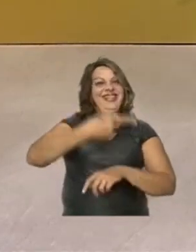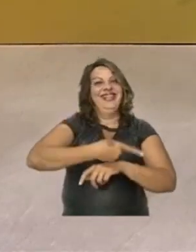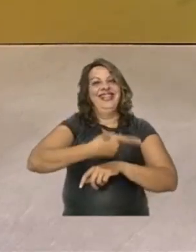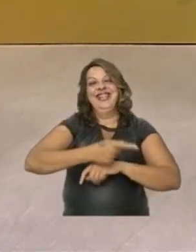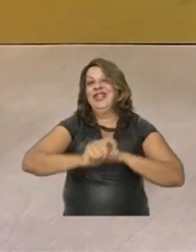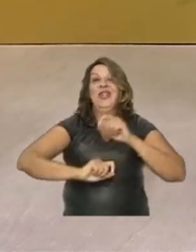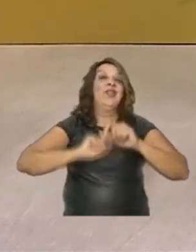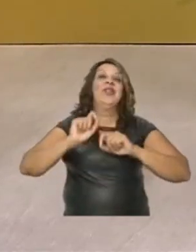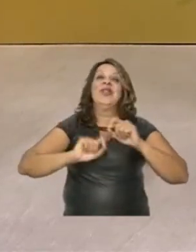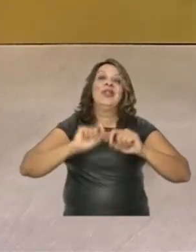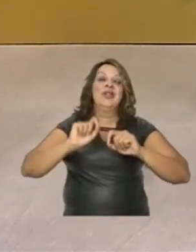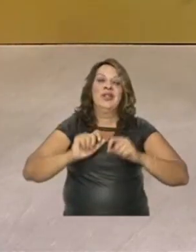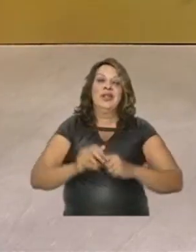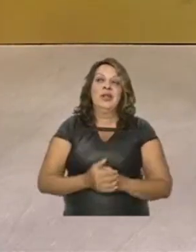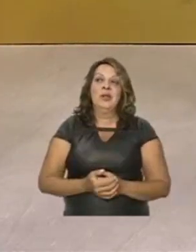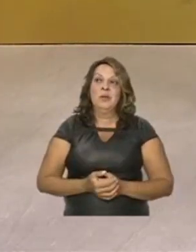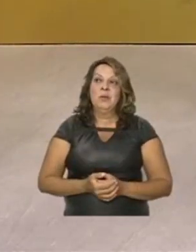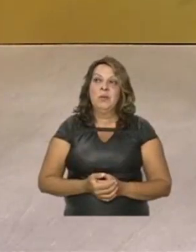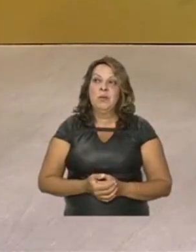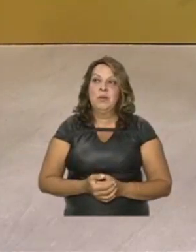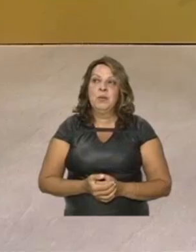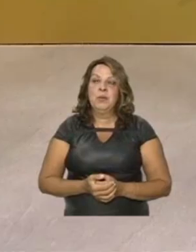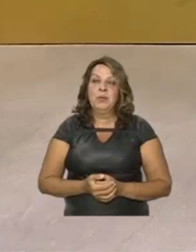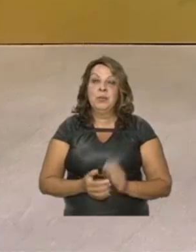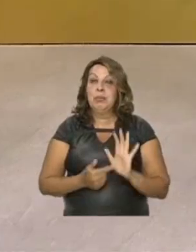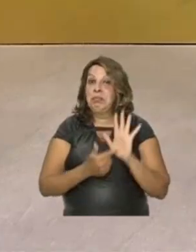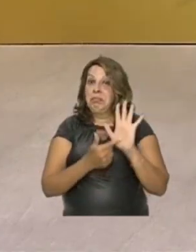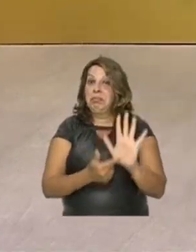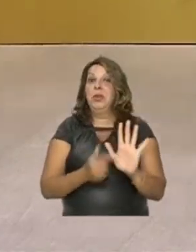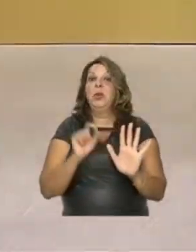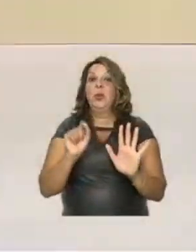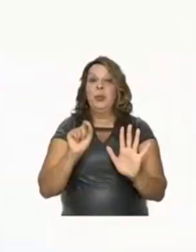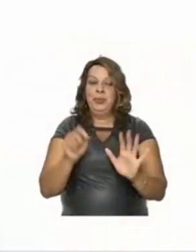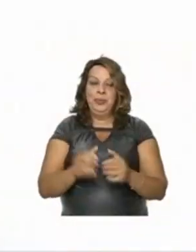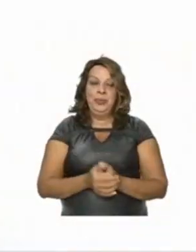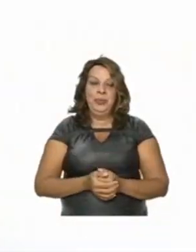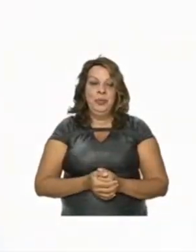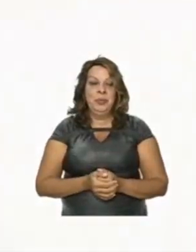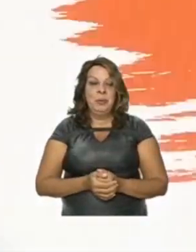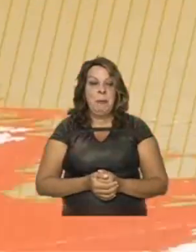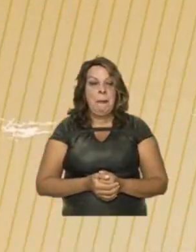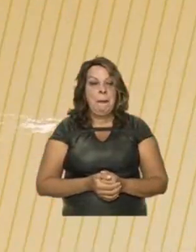prêmio vem com tudo! Vinheta na tela, vamos nessa!